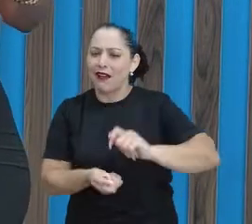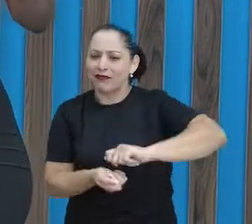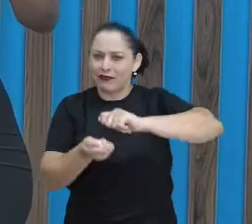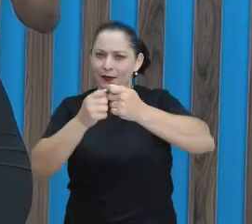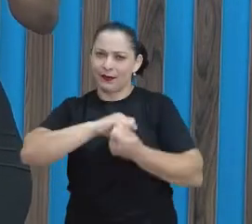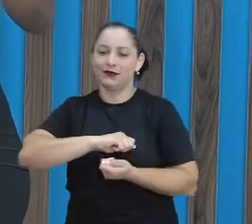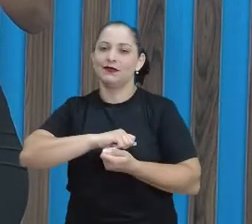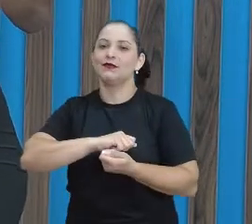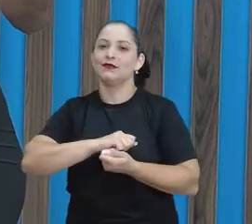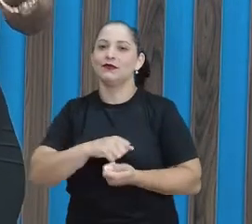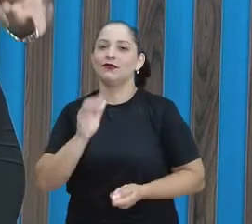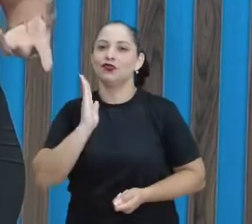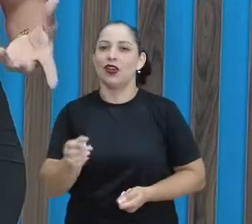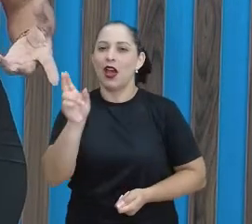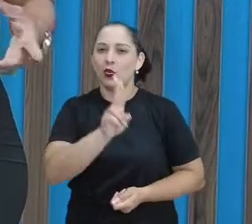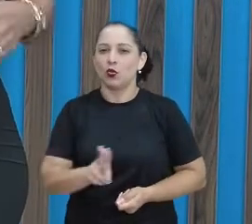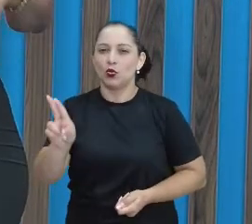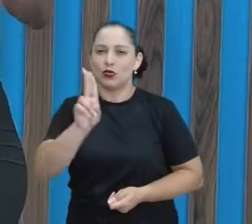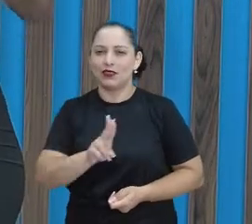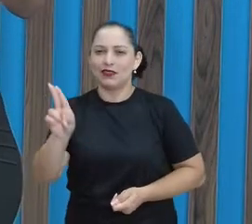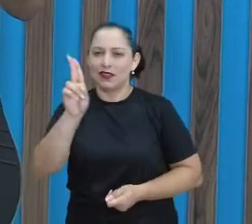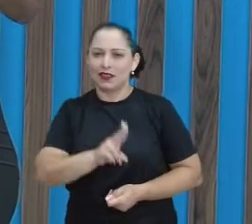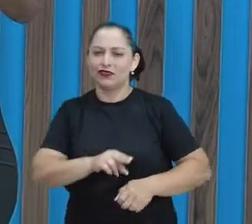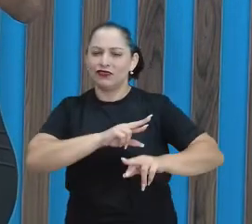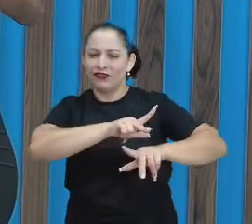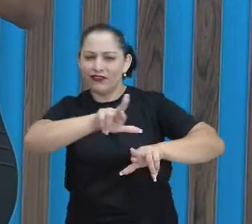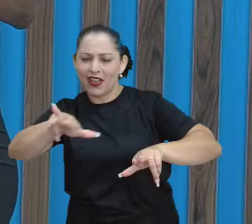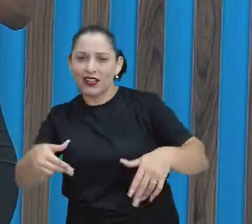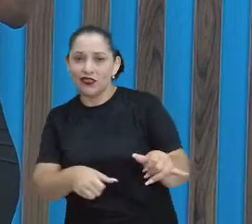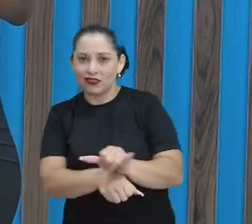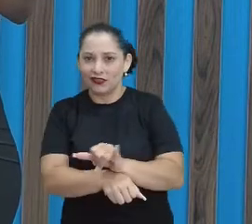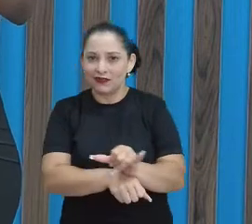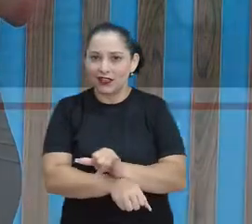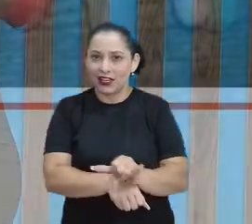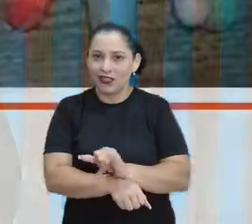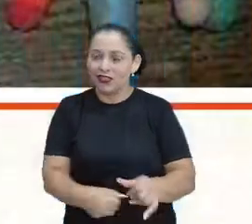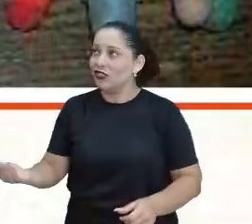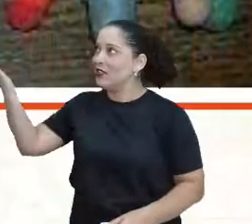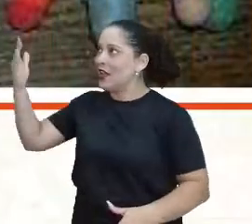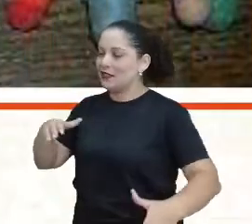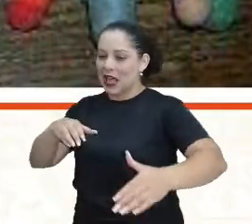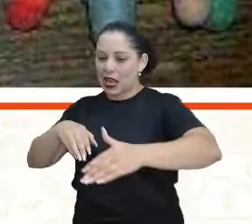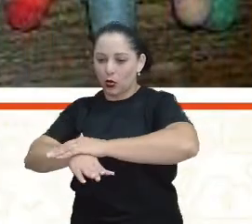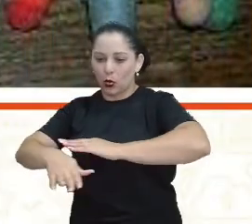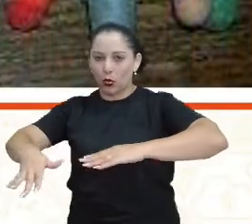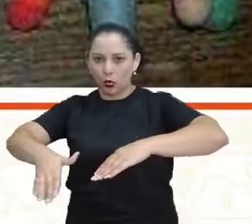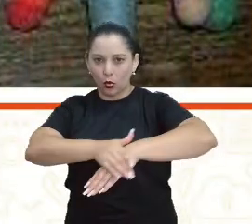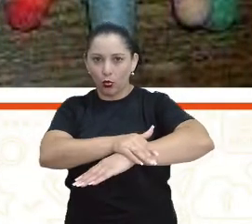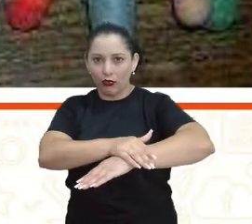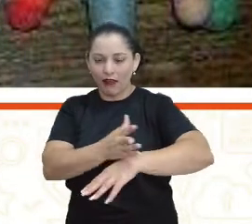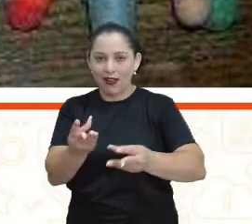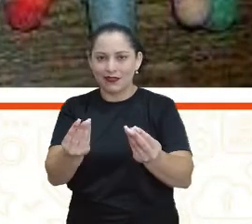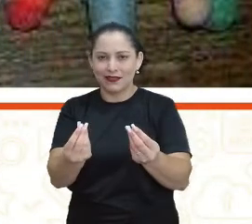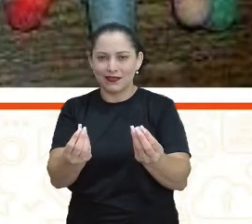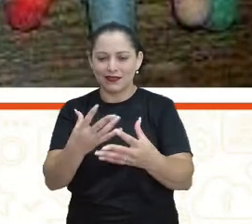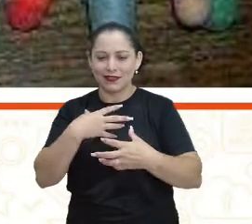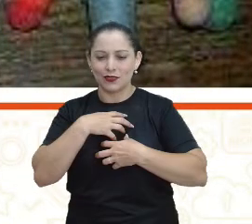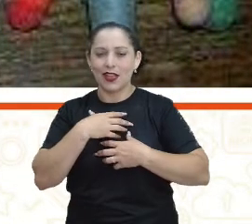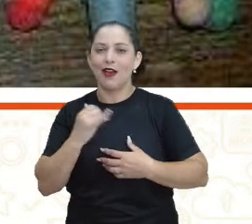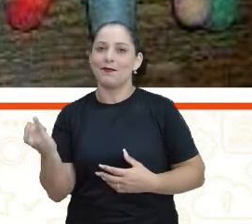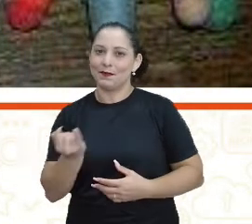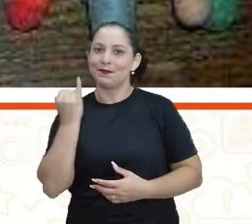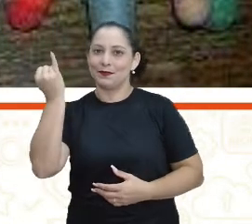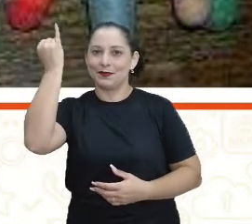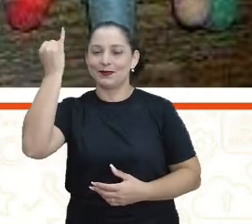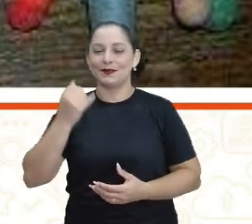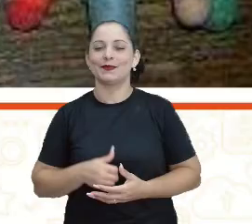adaptada, já utilizando os engrossadores. E a luva sensorial é um excelente material para esse trabalho.